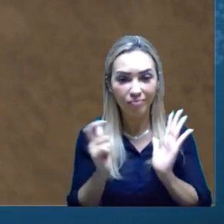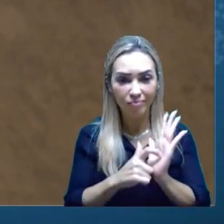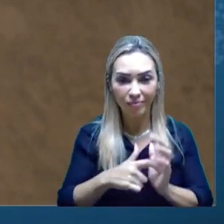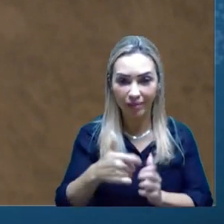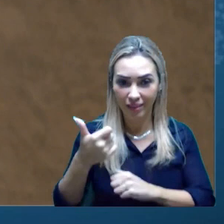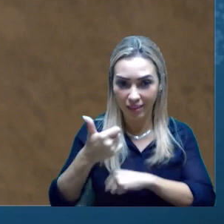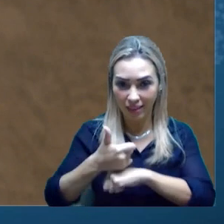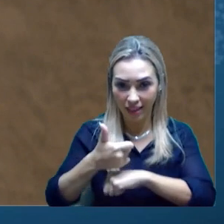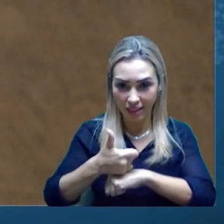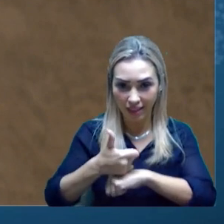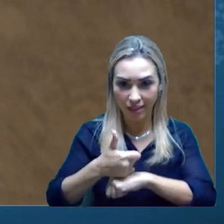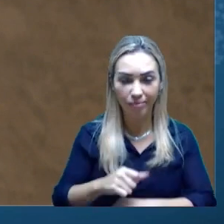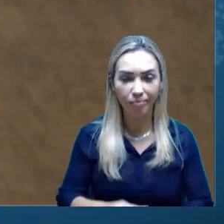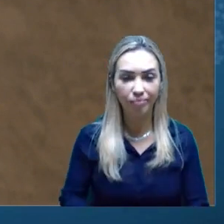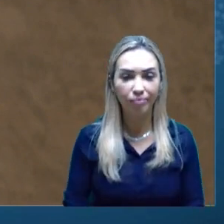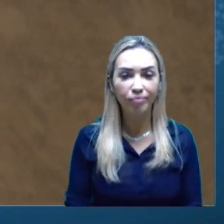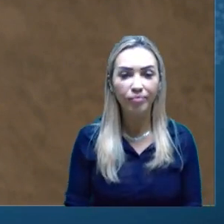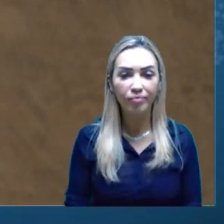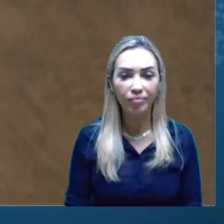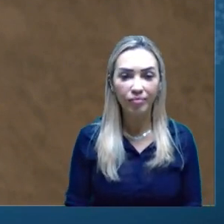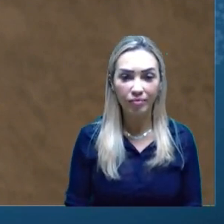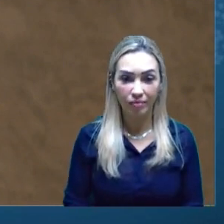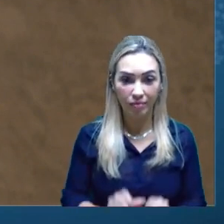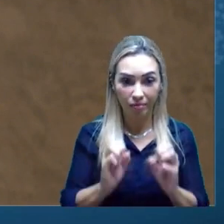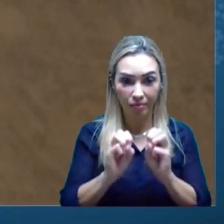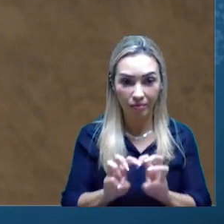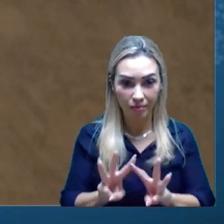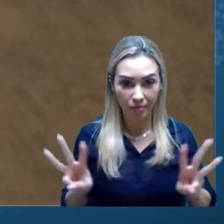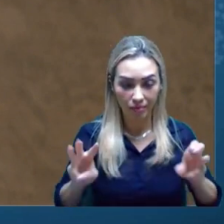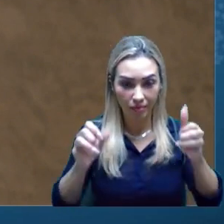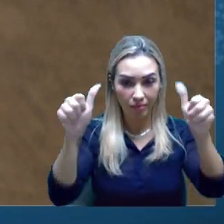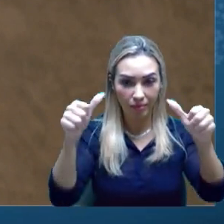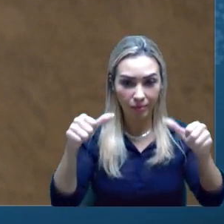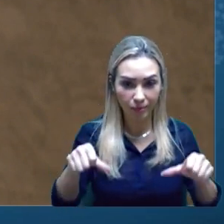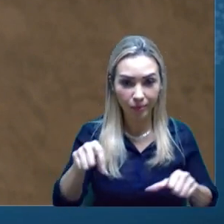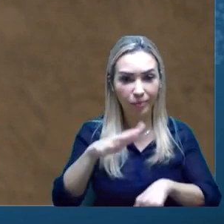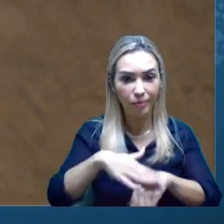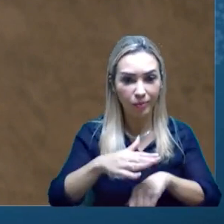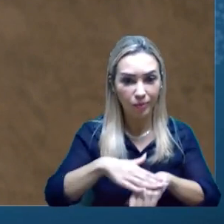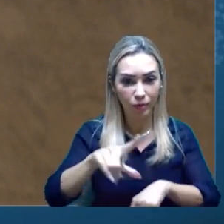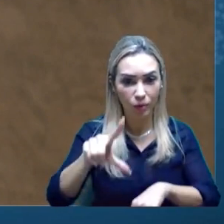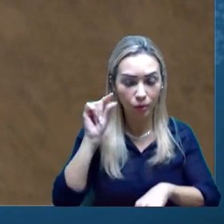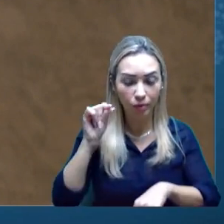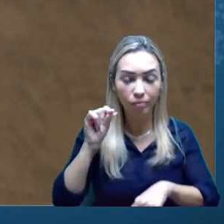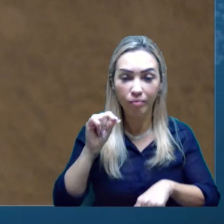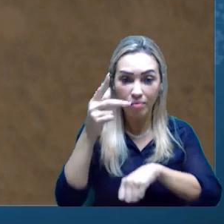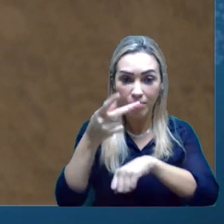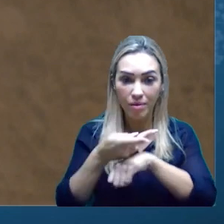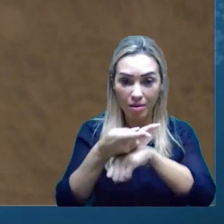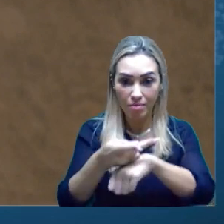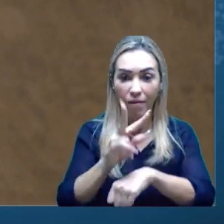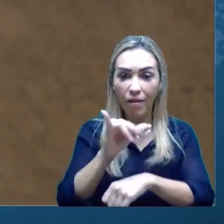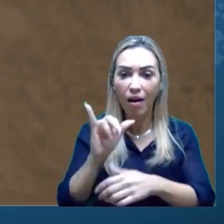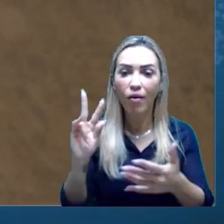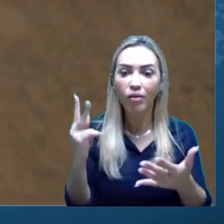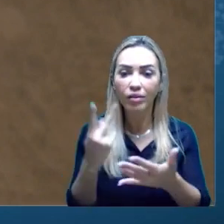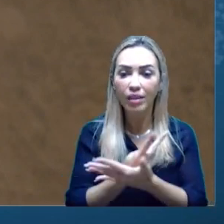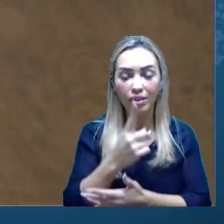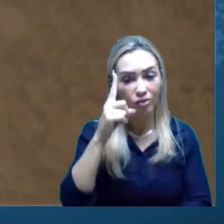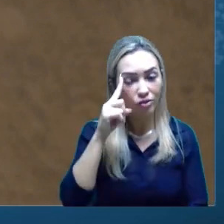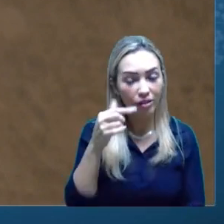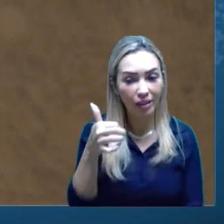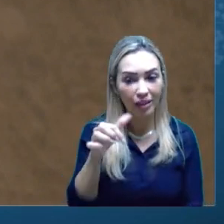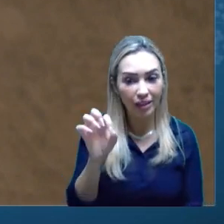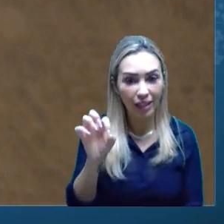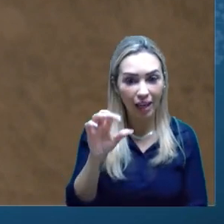Thumbs Up, dentro da página do pôster escolhido. A cerimônia de premiação ocorrerá no dia 10, na parte